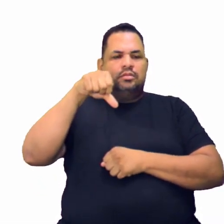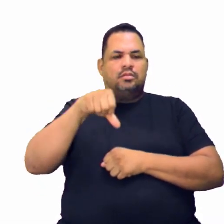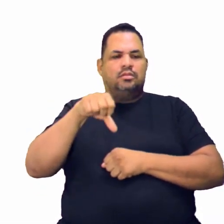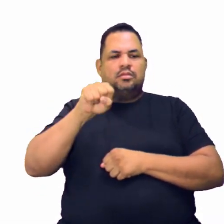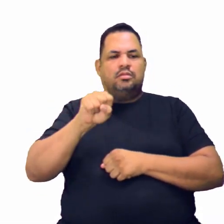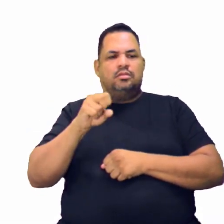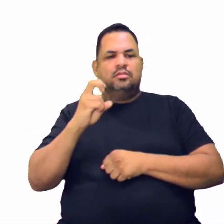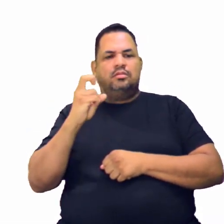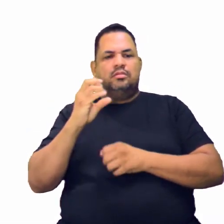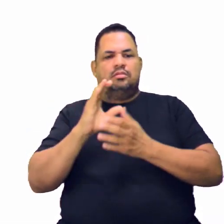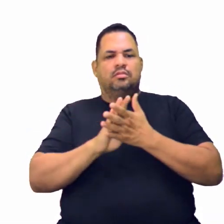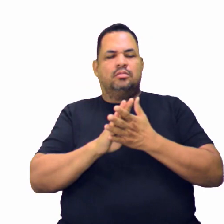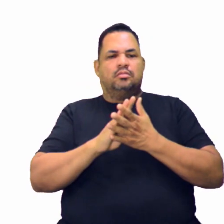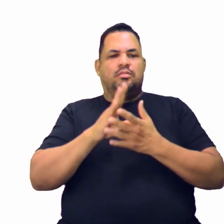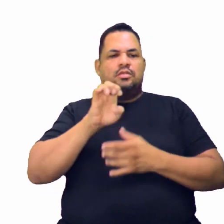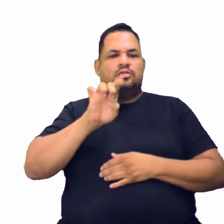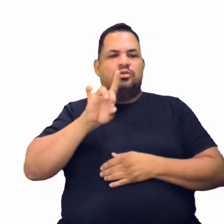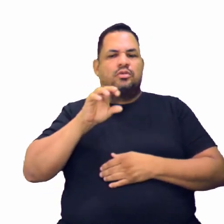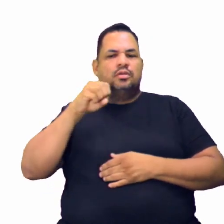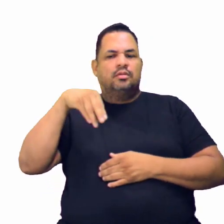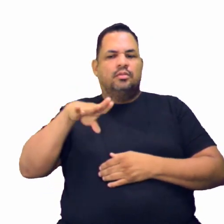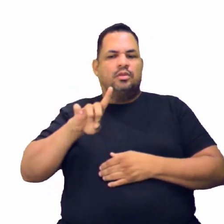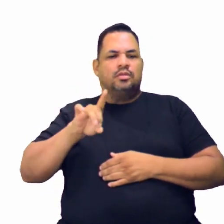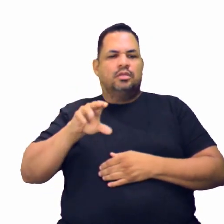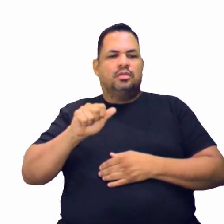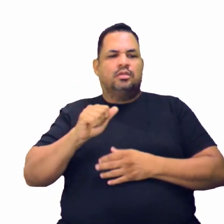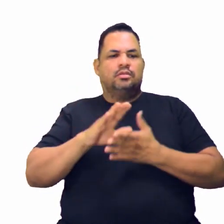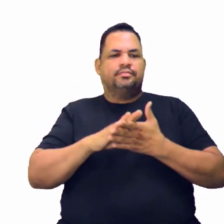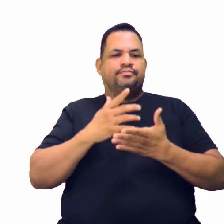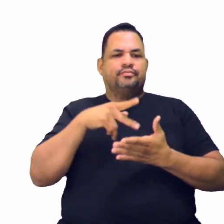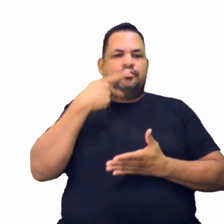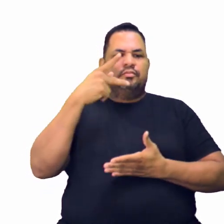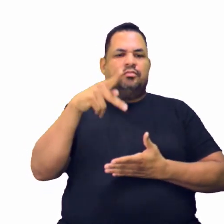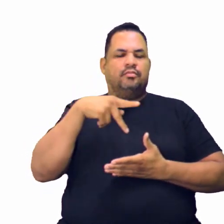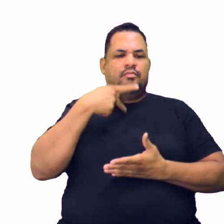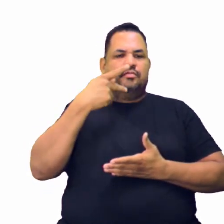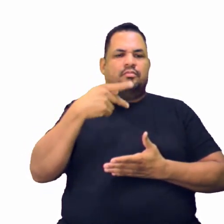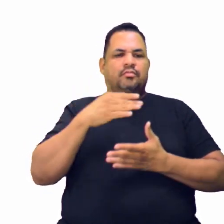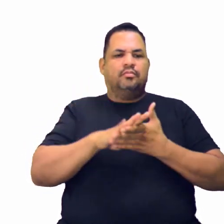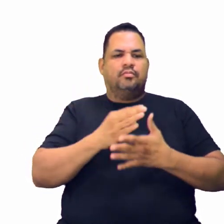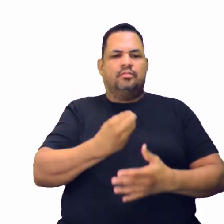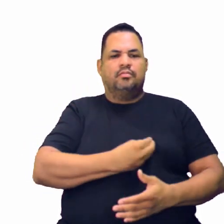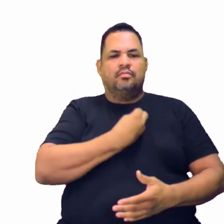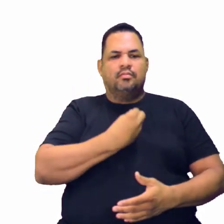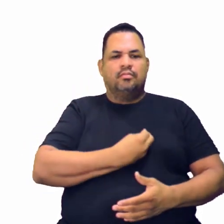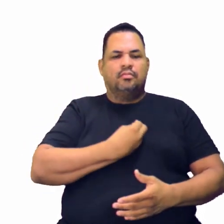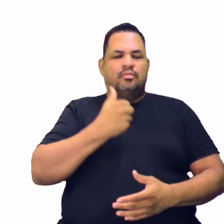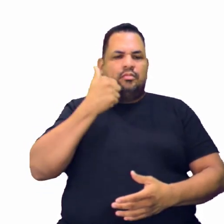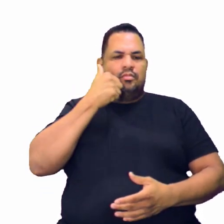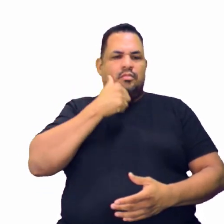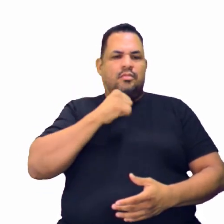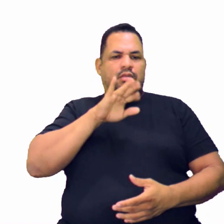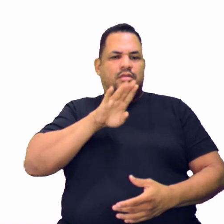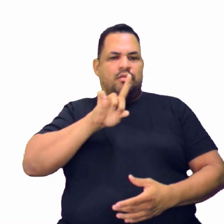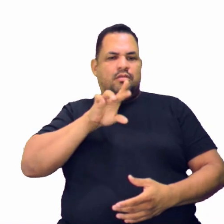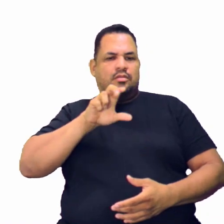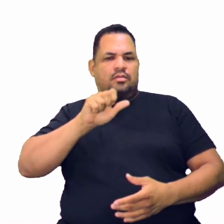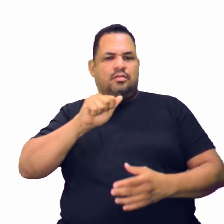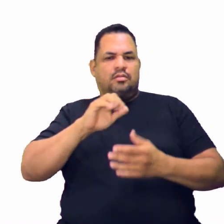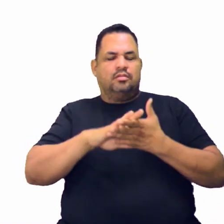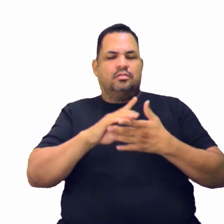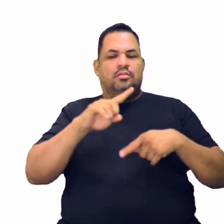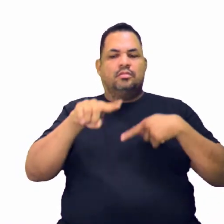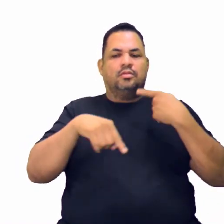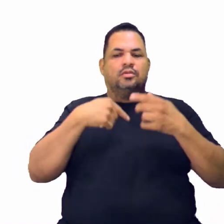pela Editora Moderna. Aqui fala da vida de Isabel após ir